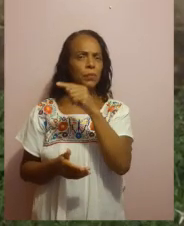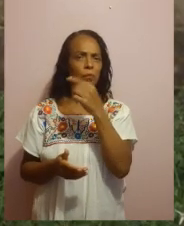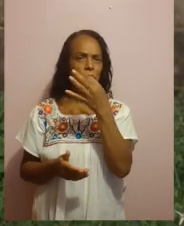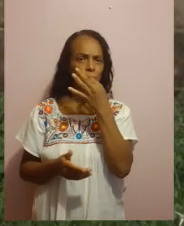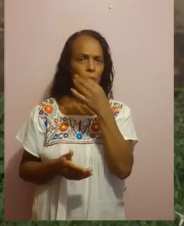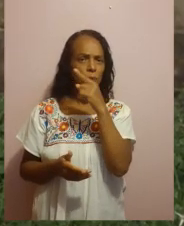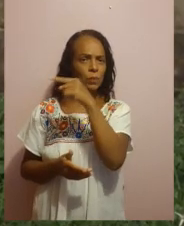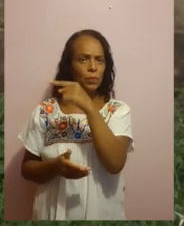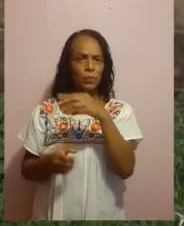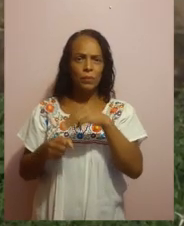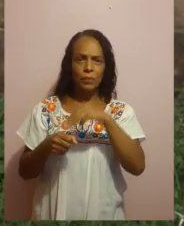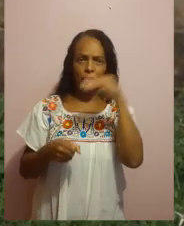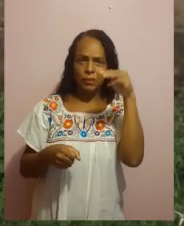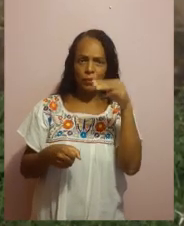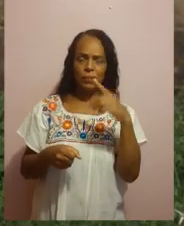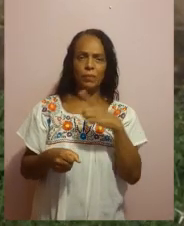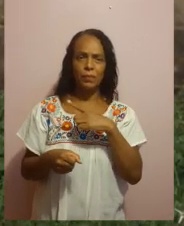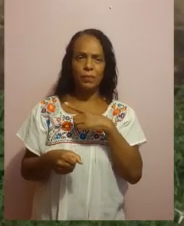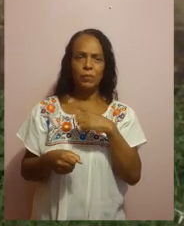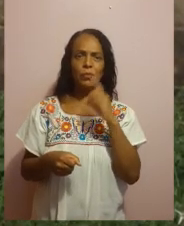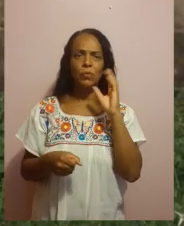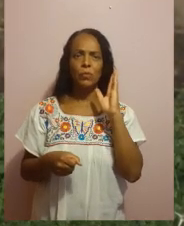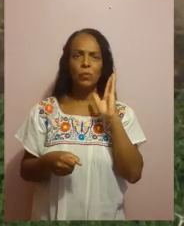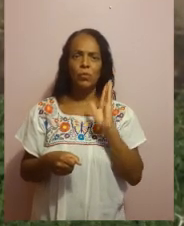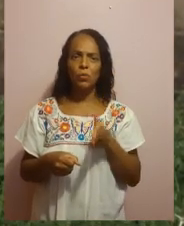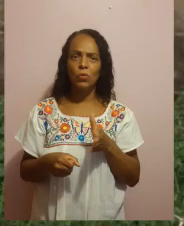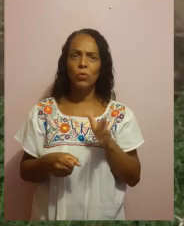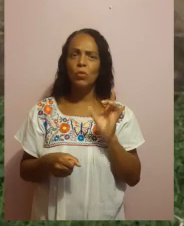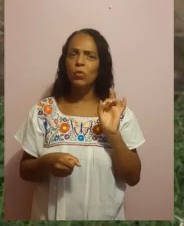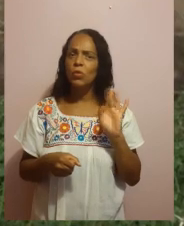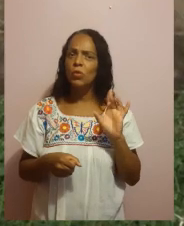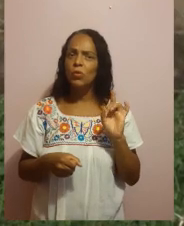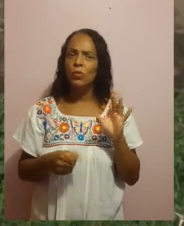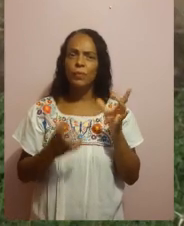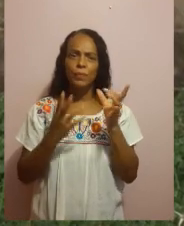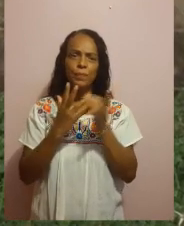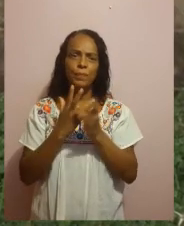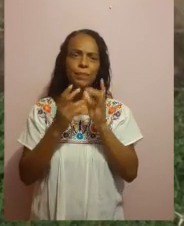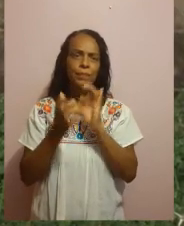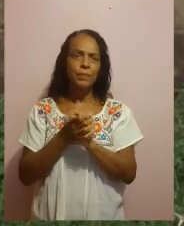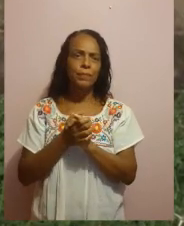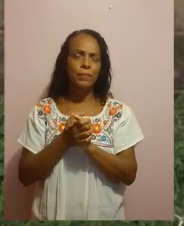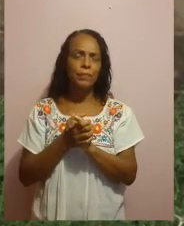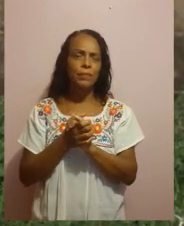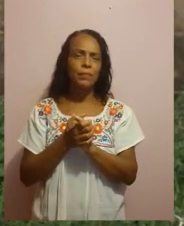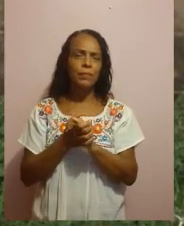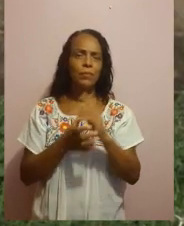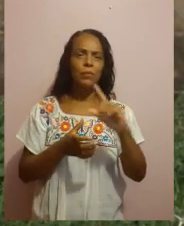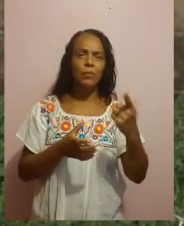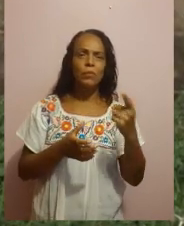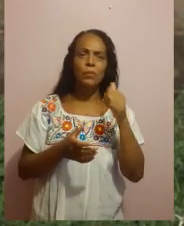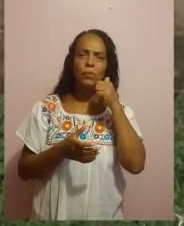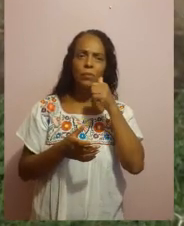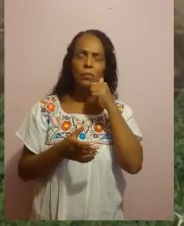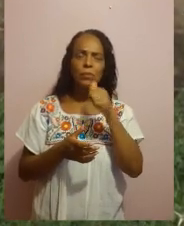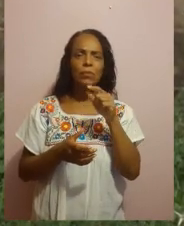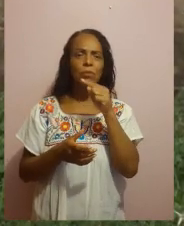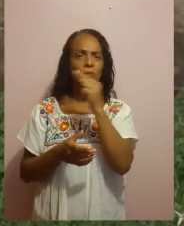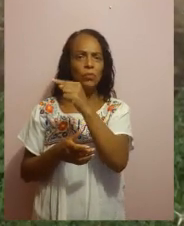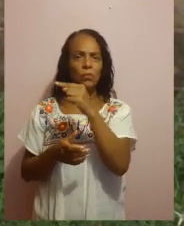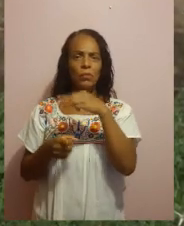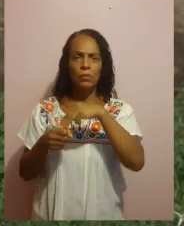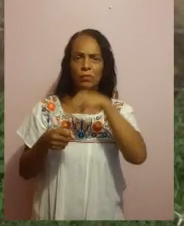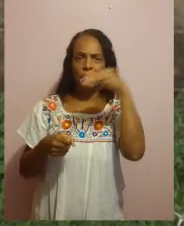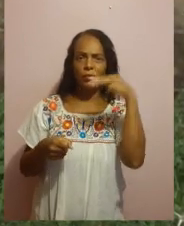mais uma coisa, eu só vou lhe casar se você jurar, tá aqui a